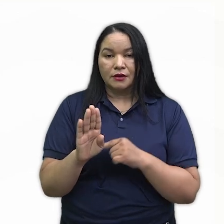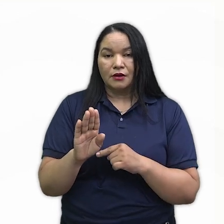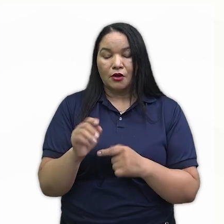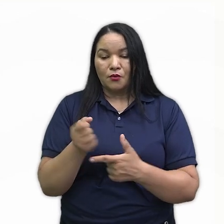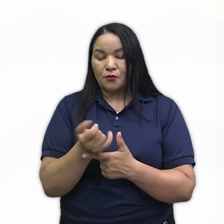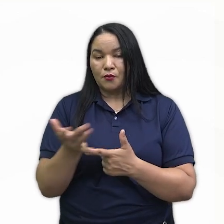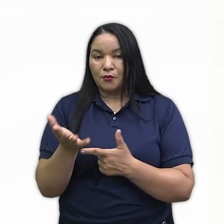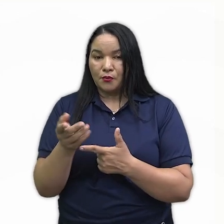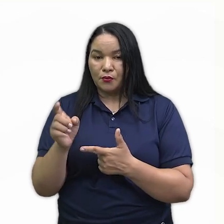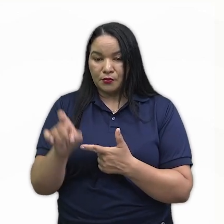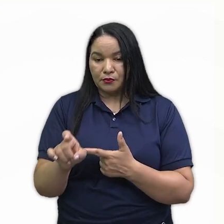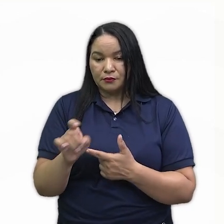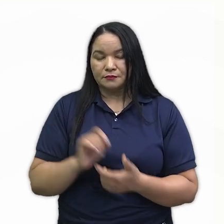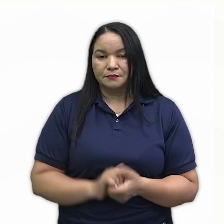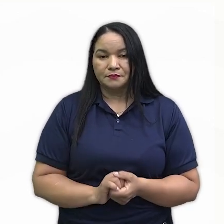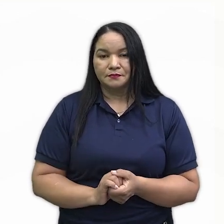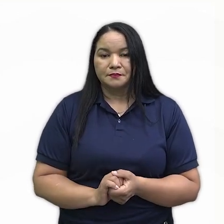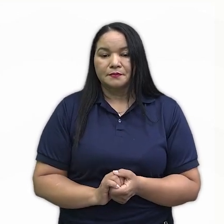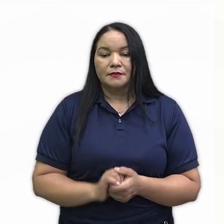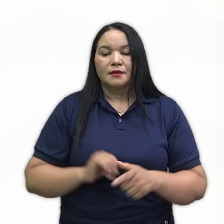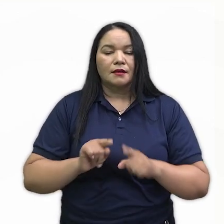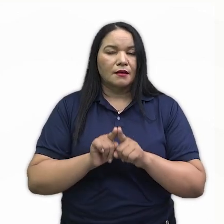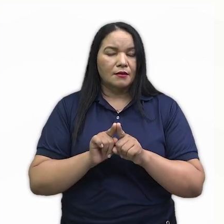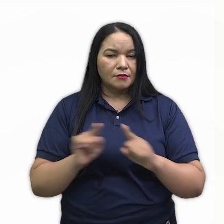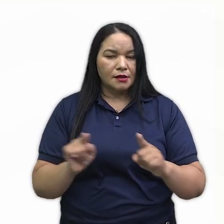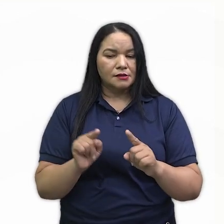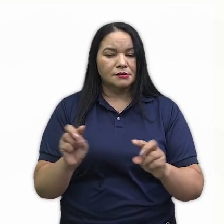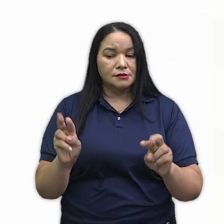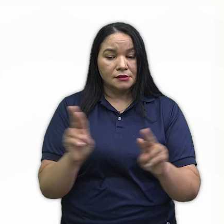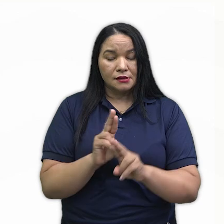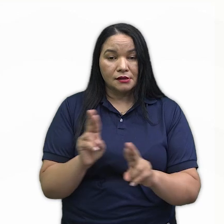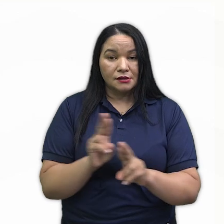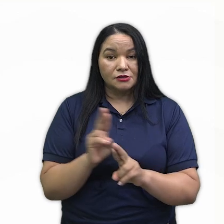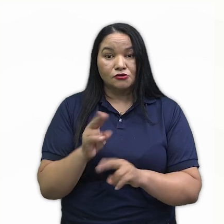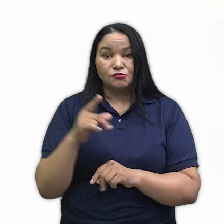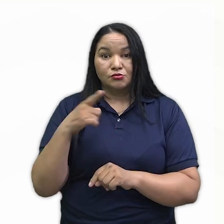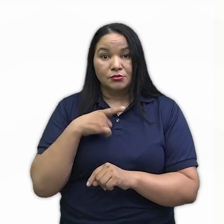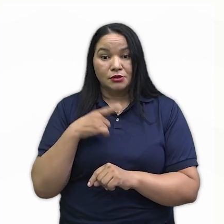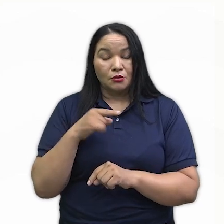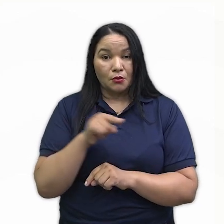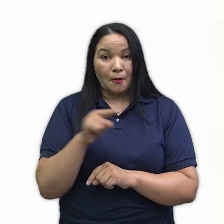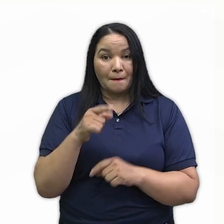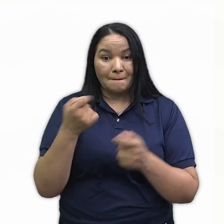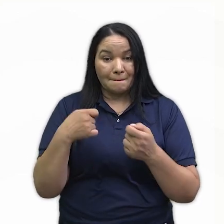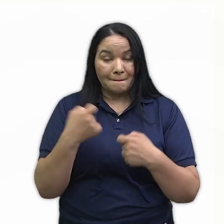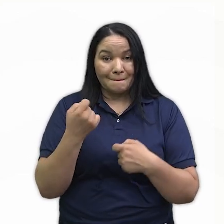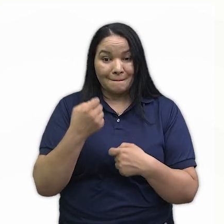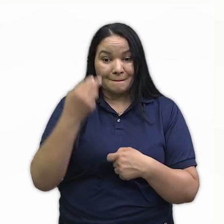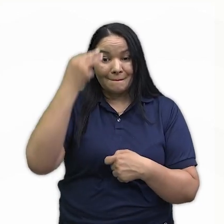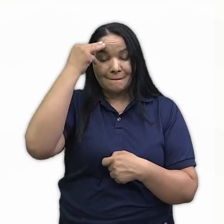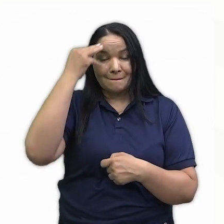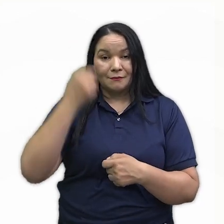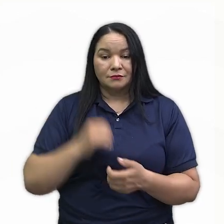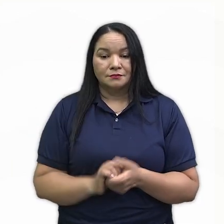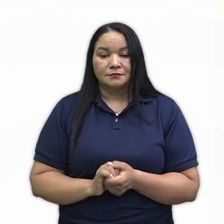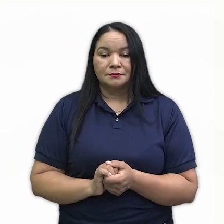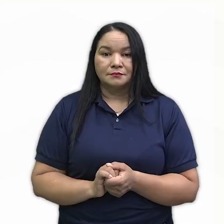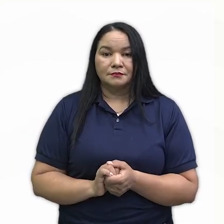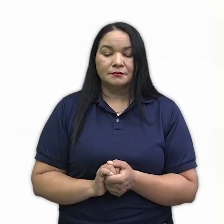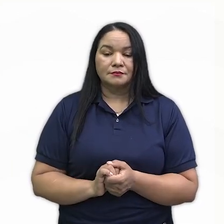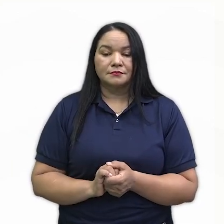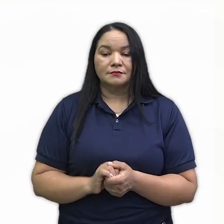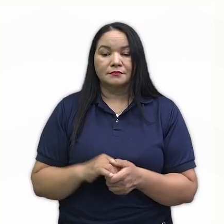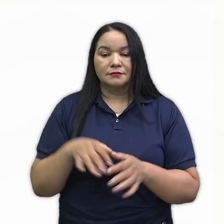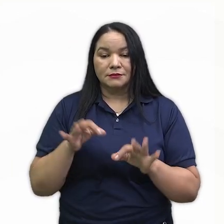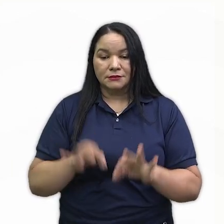tudo bem? Mas em relação aí aos logaritmos, há algo que nós não podemos deixar passar desapercebido, que é